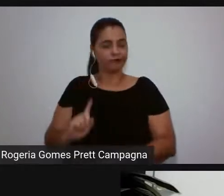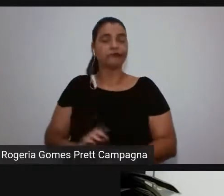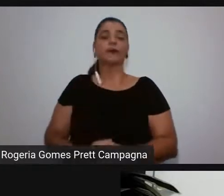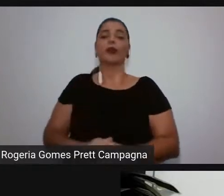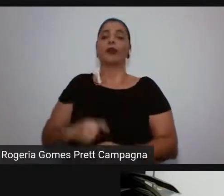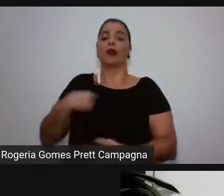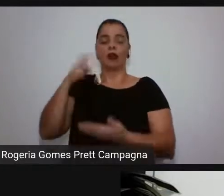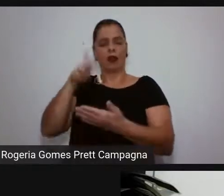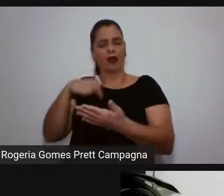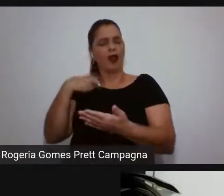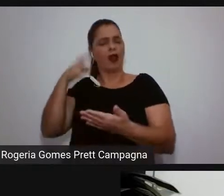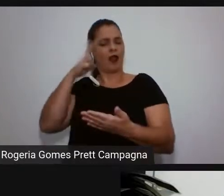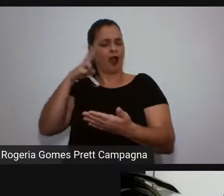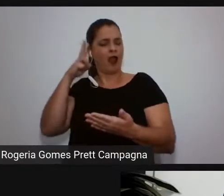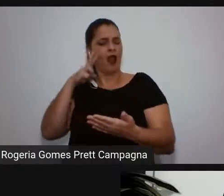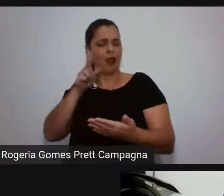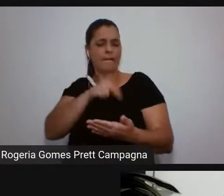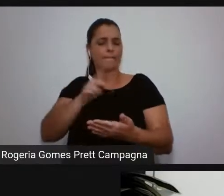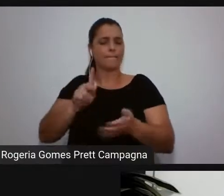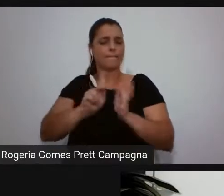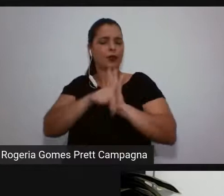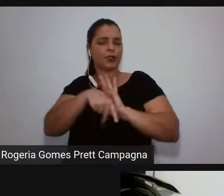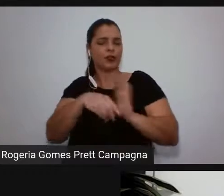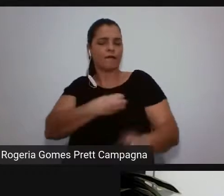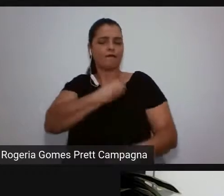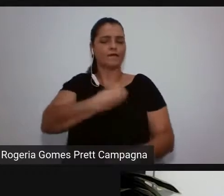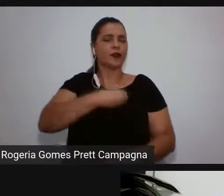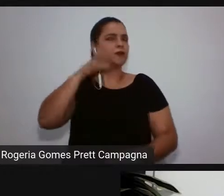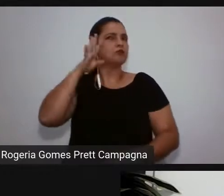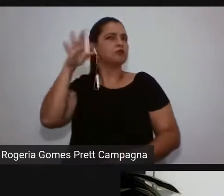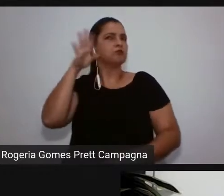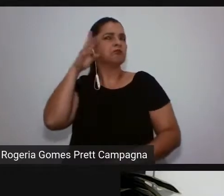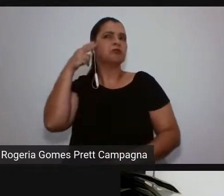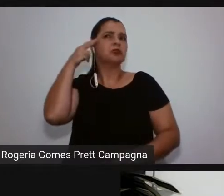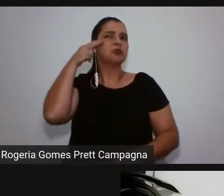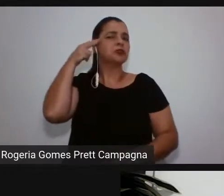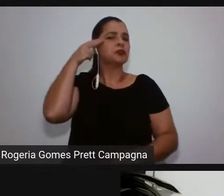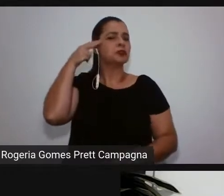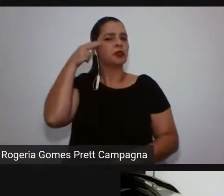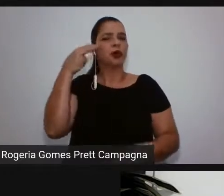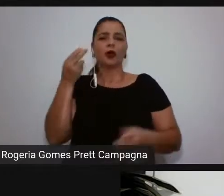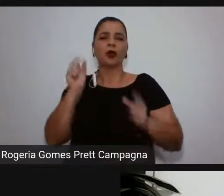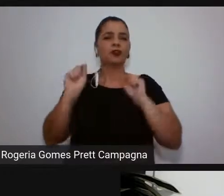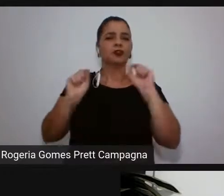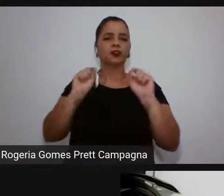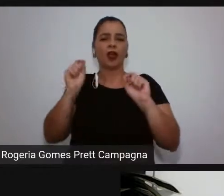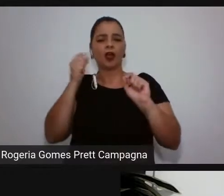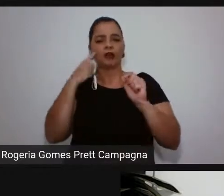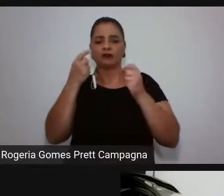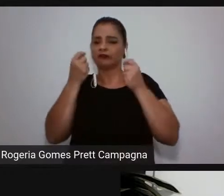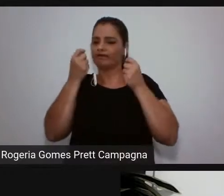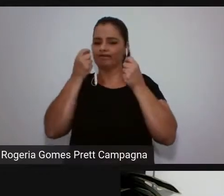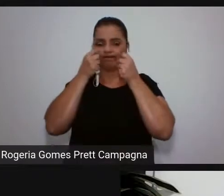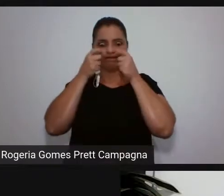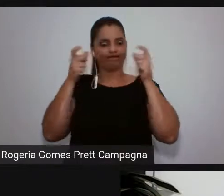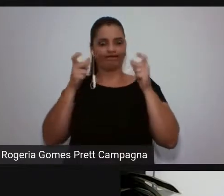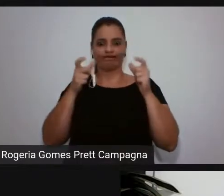lembra do sonho dele, ele lembra do projeto de vida dele, então o que ele faz? Ele já tem uma alternativa, ele volta à escola,